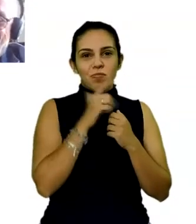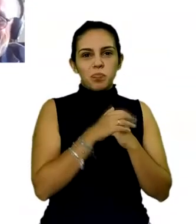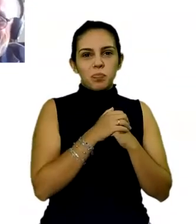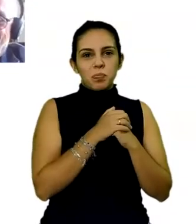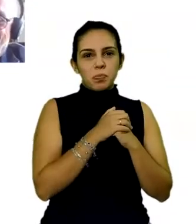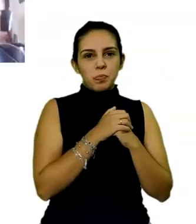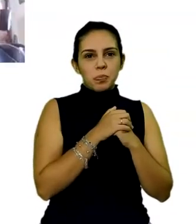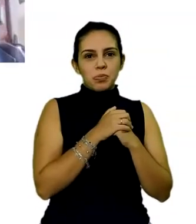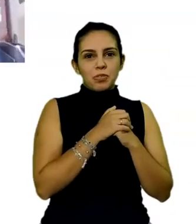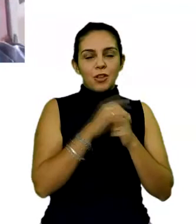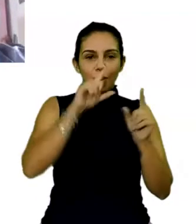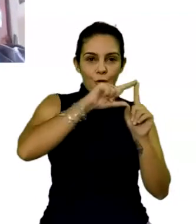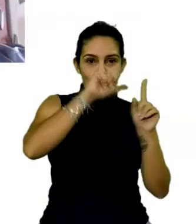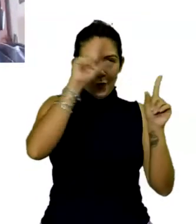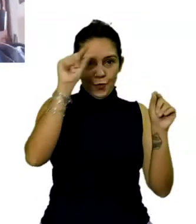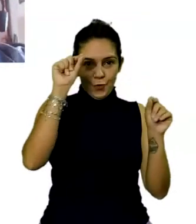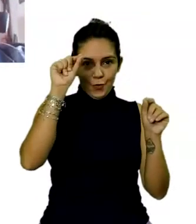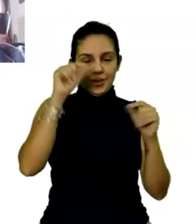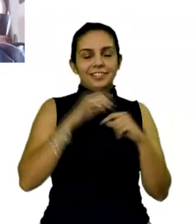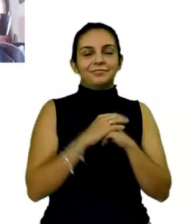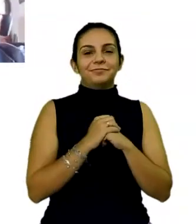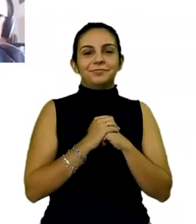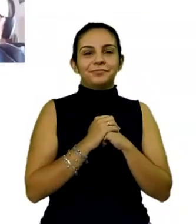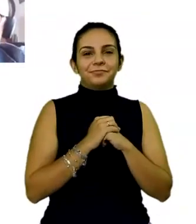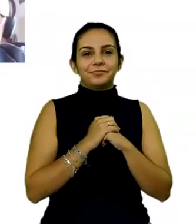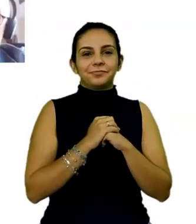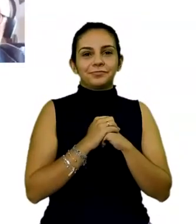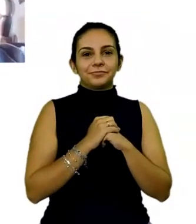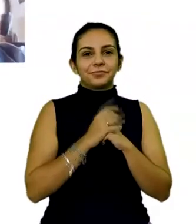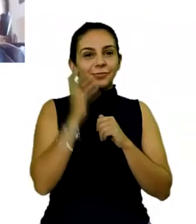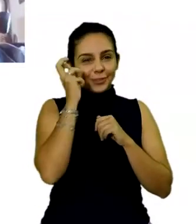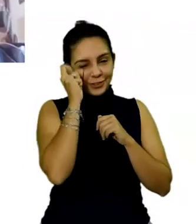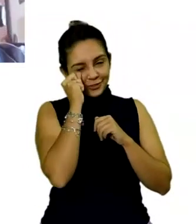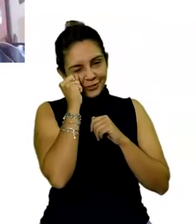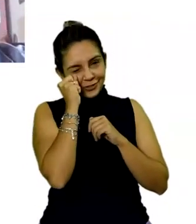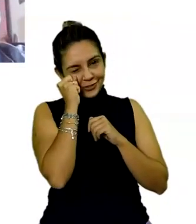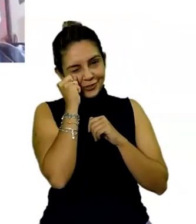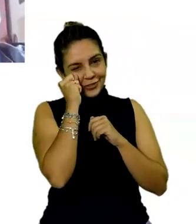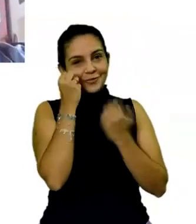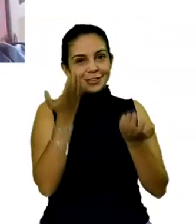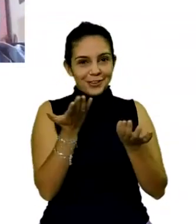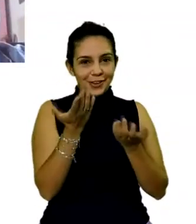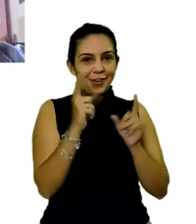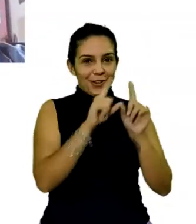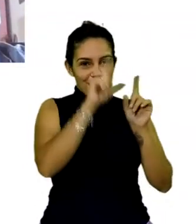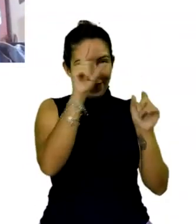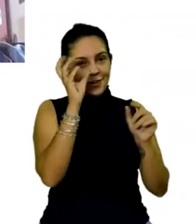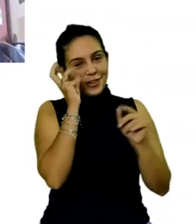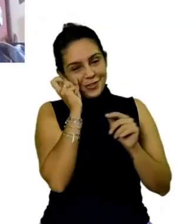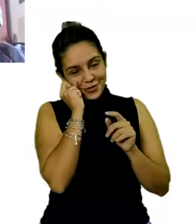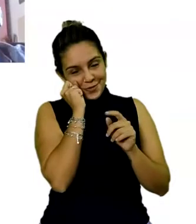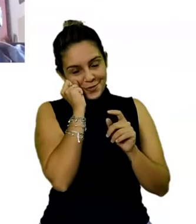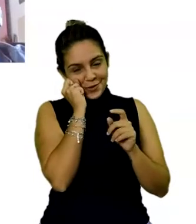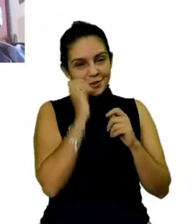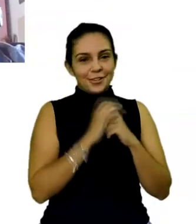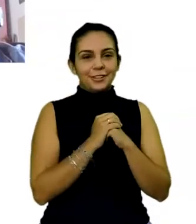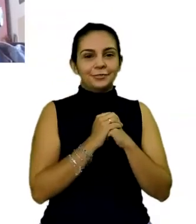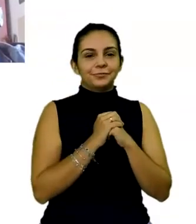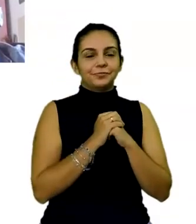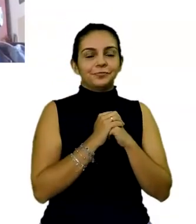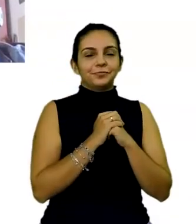Pingo de lua? Pingo de lua. Pingo de lua que é o dorminhoco, não podia deixar de ser, né? Então,